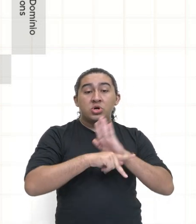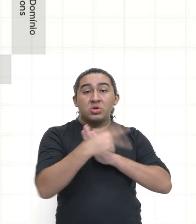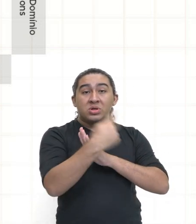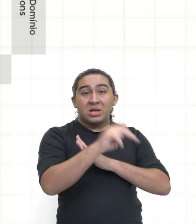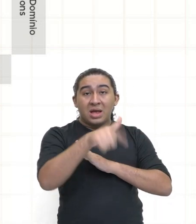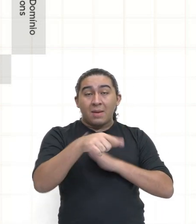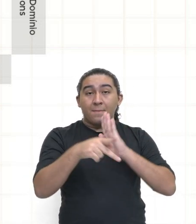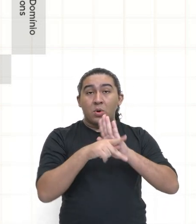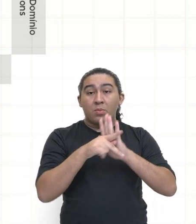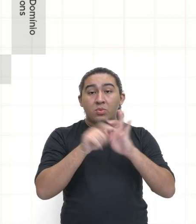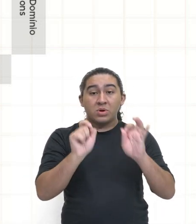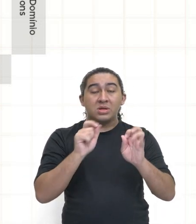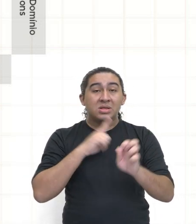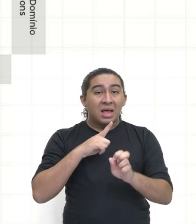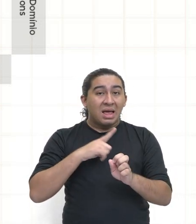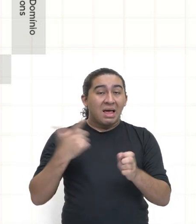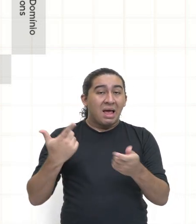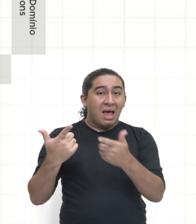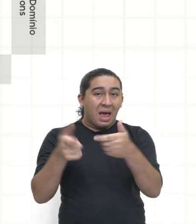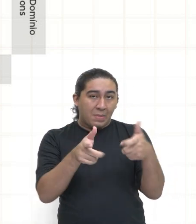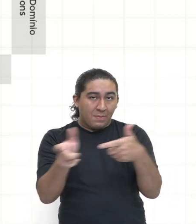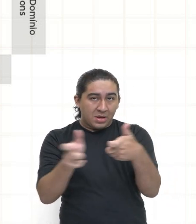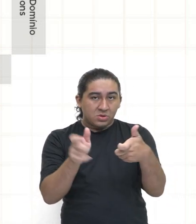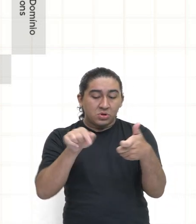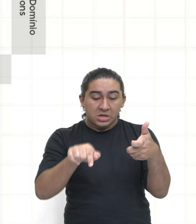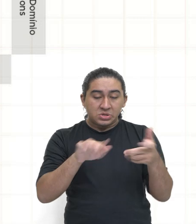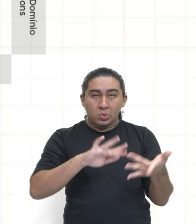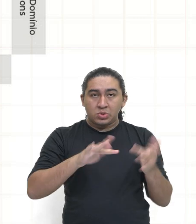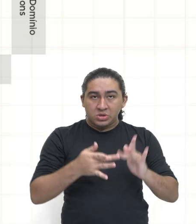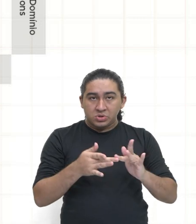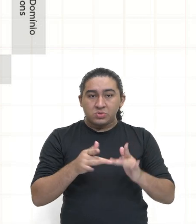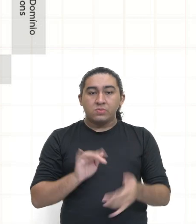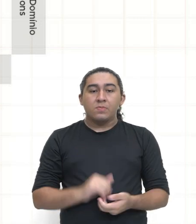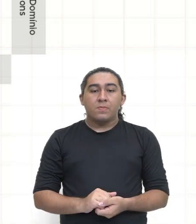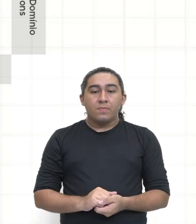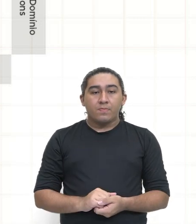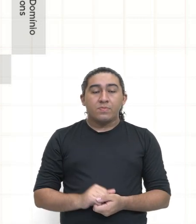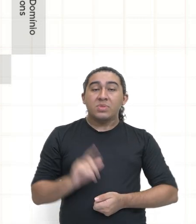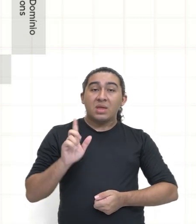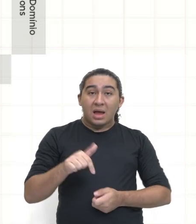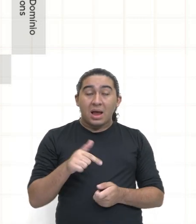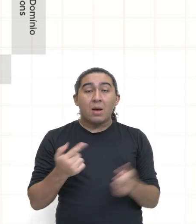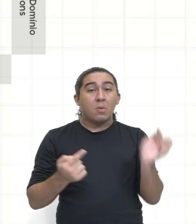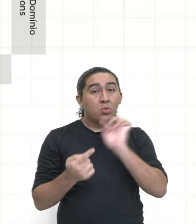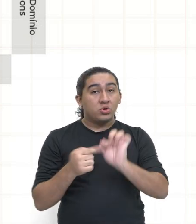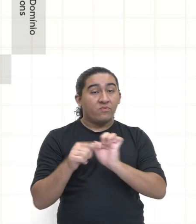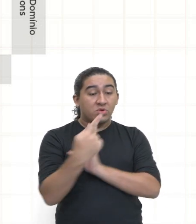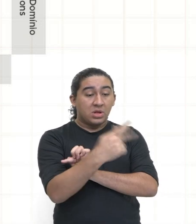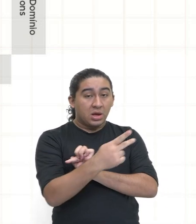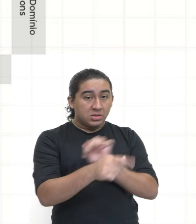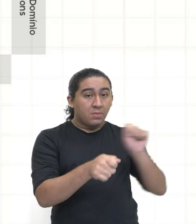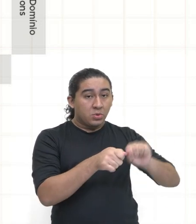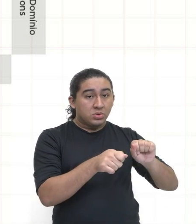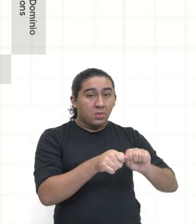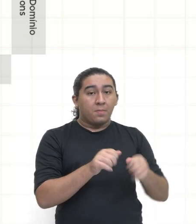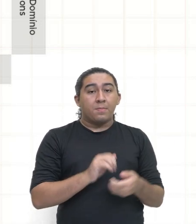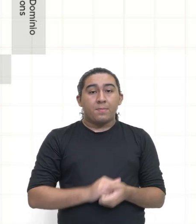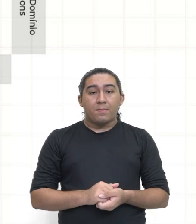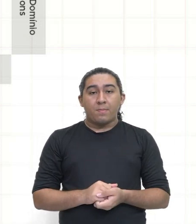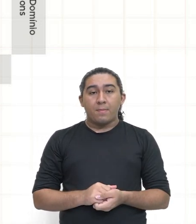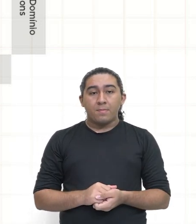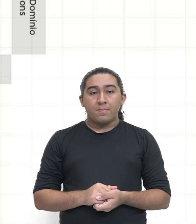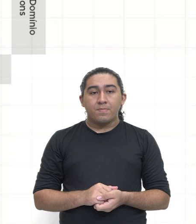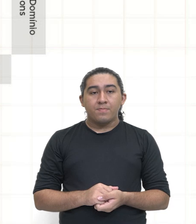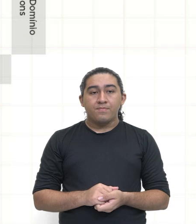para entrega de armas nucleares. Então, essa é a função, né, desses mísseis balísticos, ok?